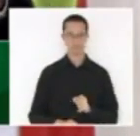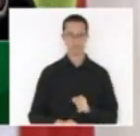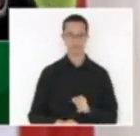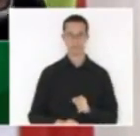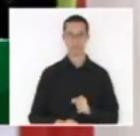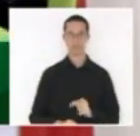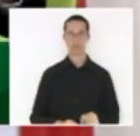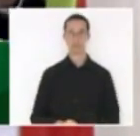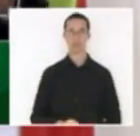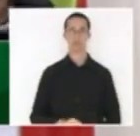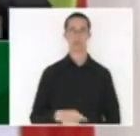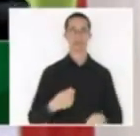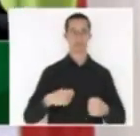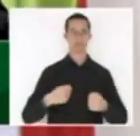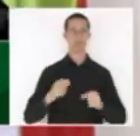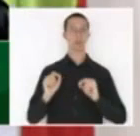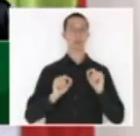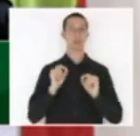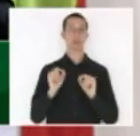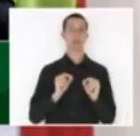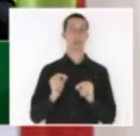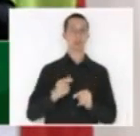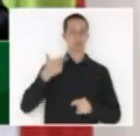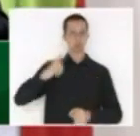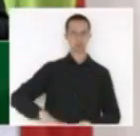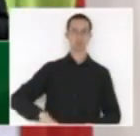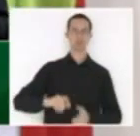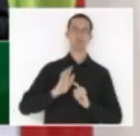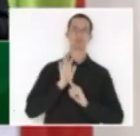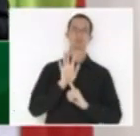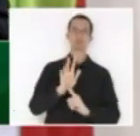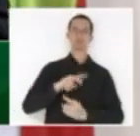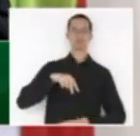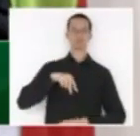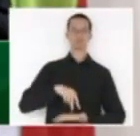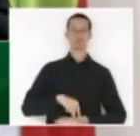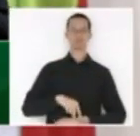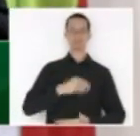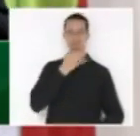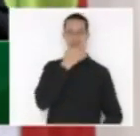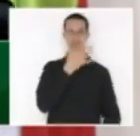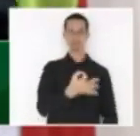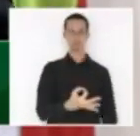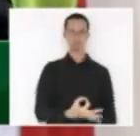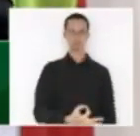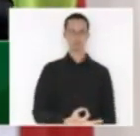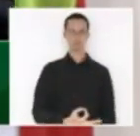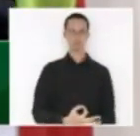resituar, se recolocar e fazermos uma profunda